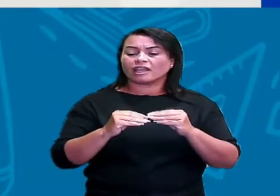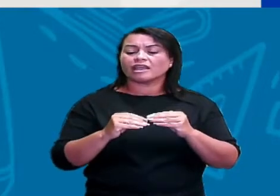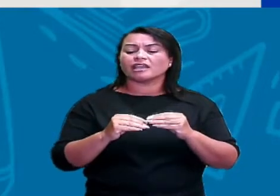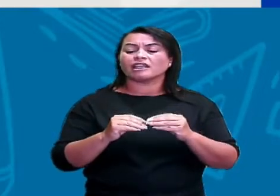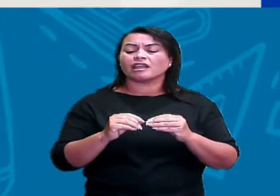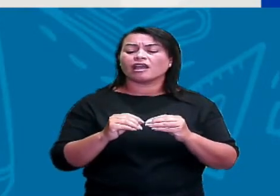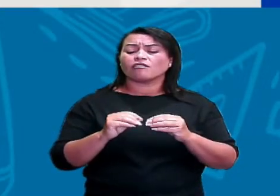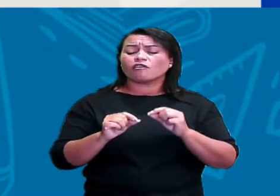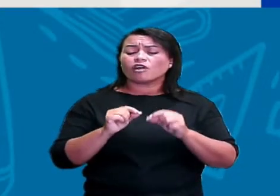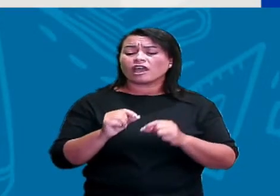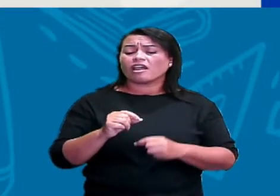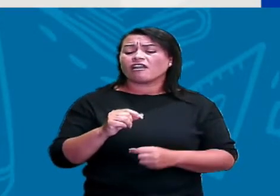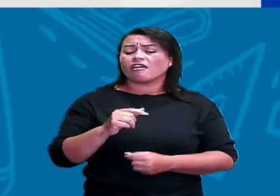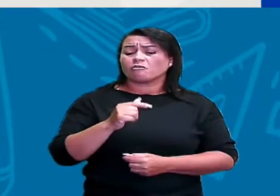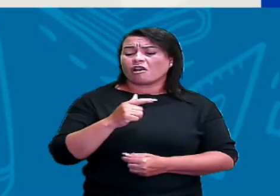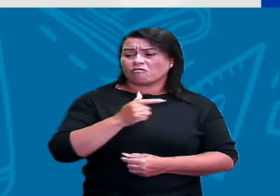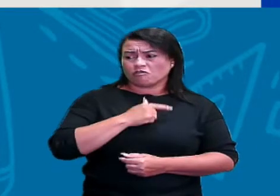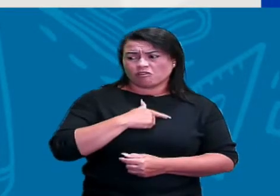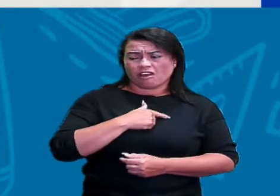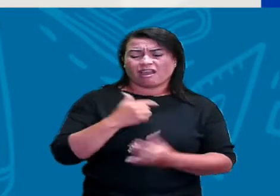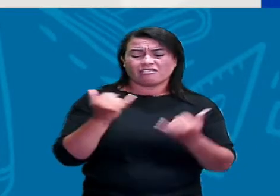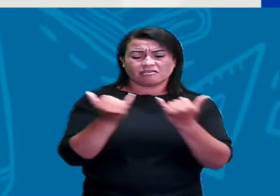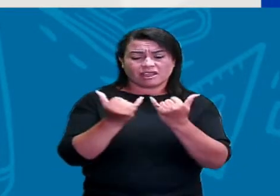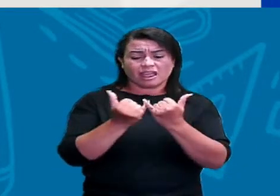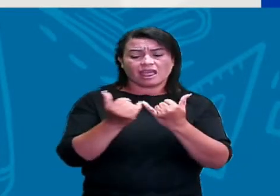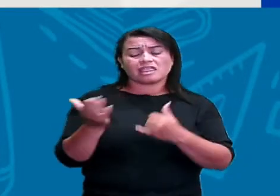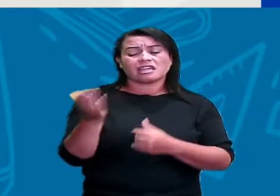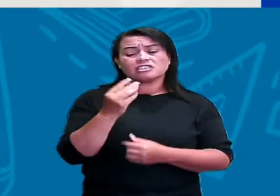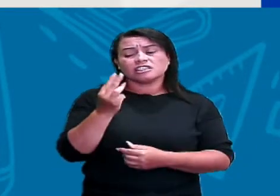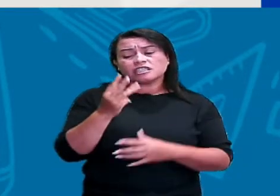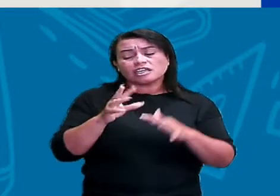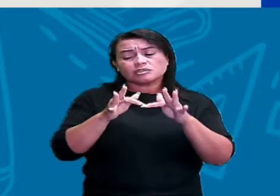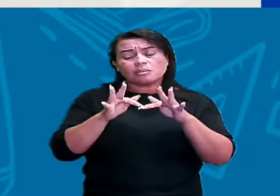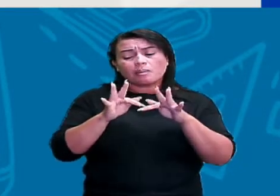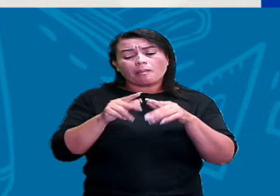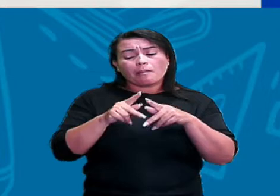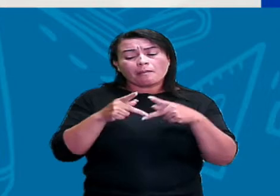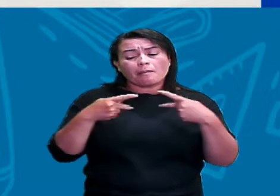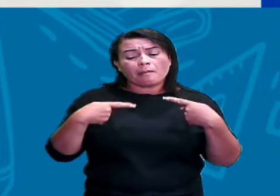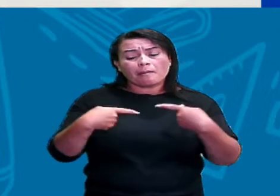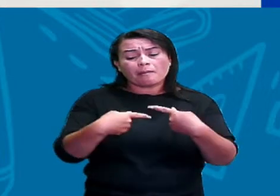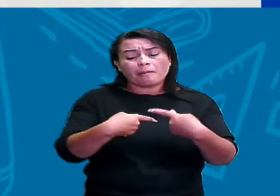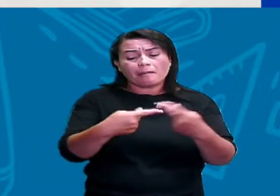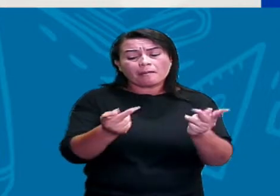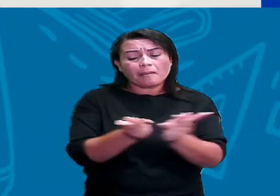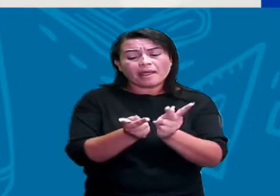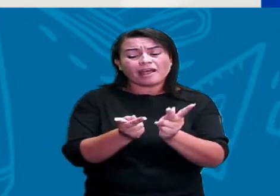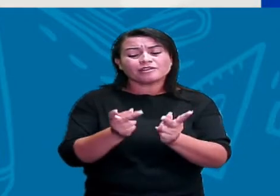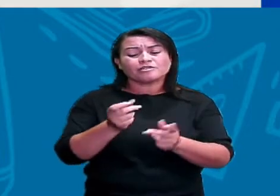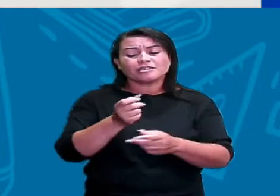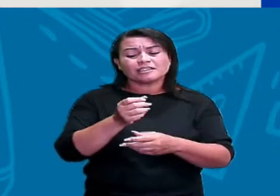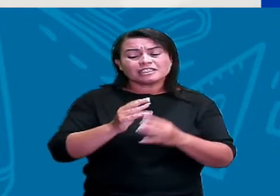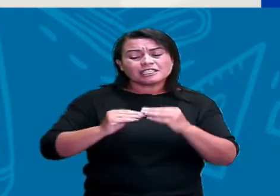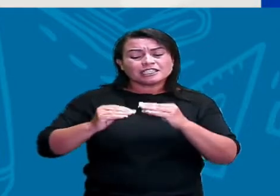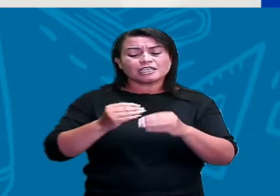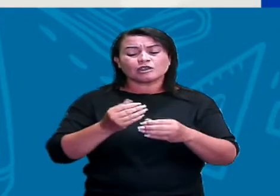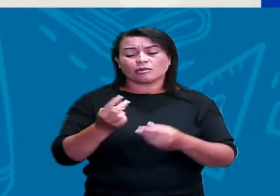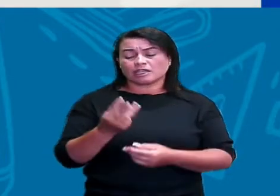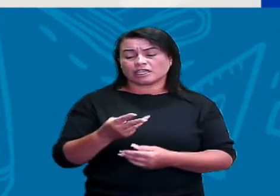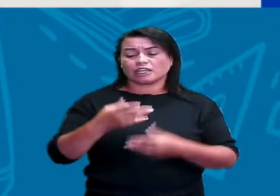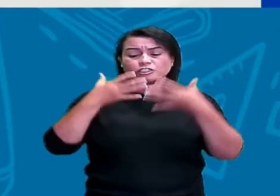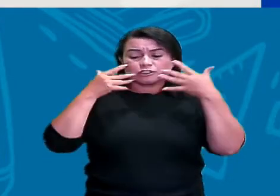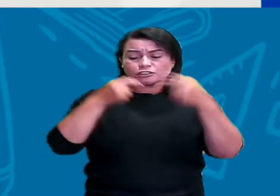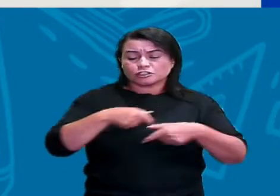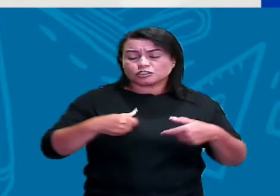feia. Trazer 3 pratos de trigo para 3 tigres tristes comerem. Pedro pregou um prego na porta